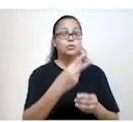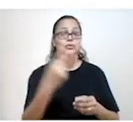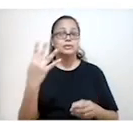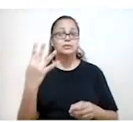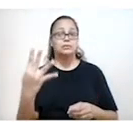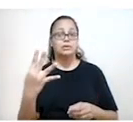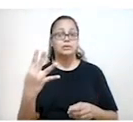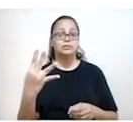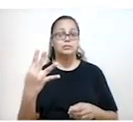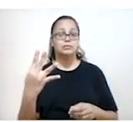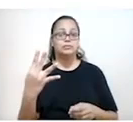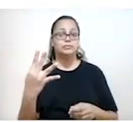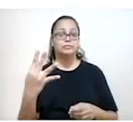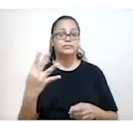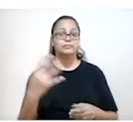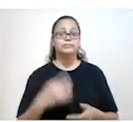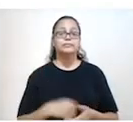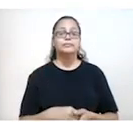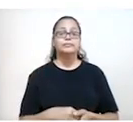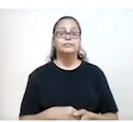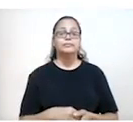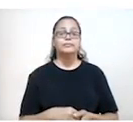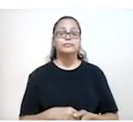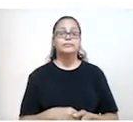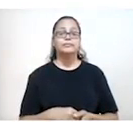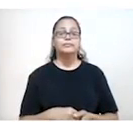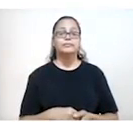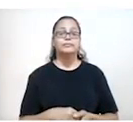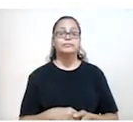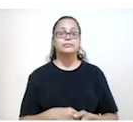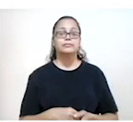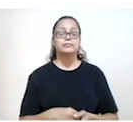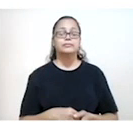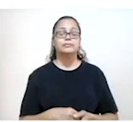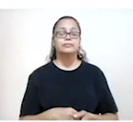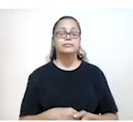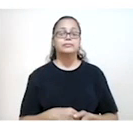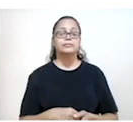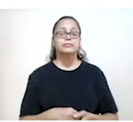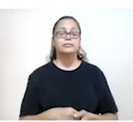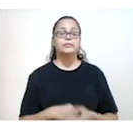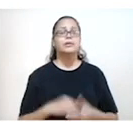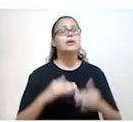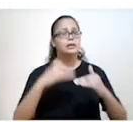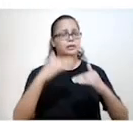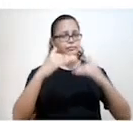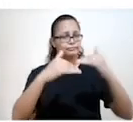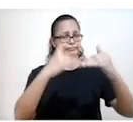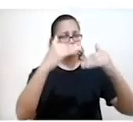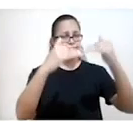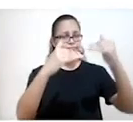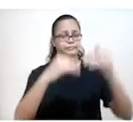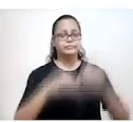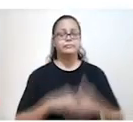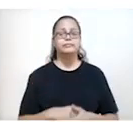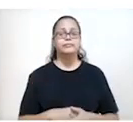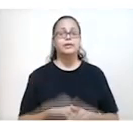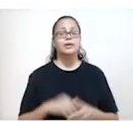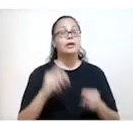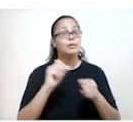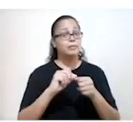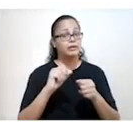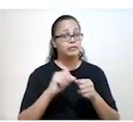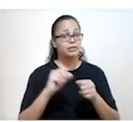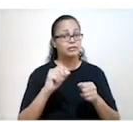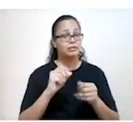2 sobe aqui no 4, no ponto 2, 4. E assim por diante. Para montar a